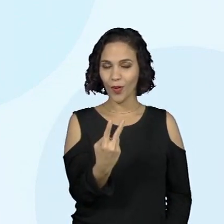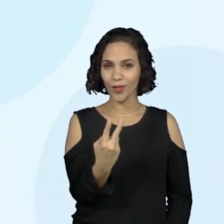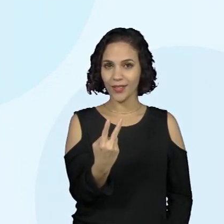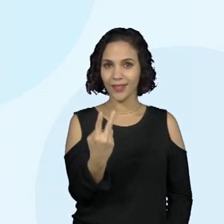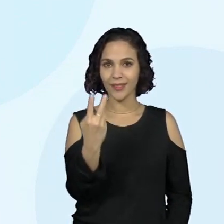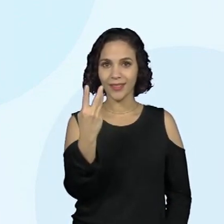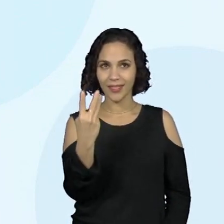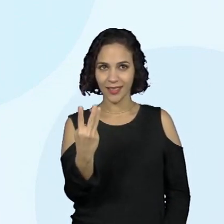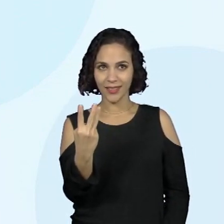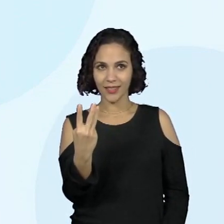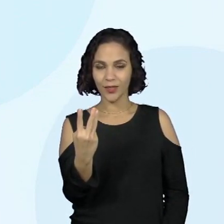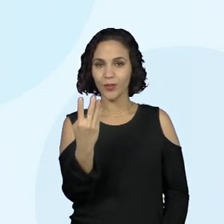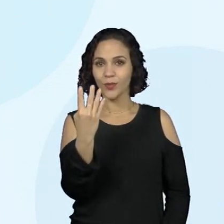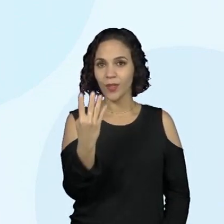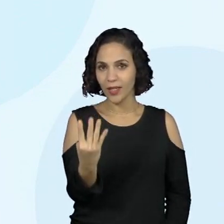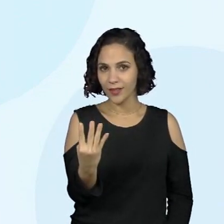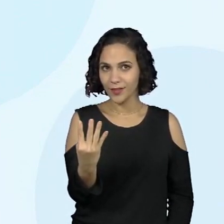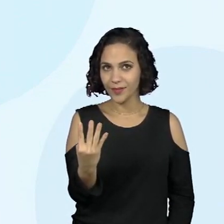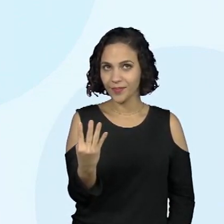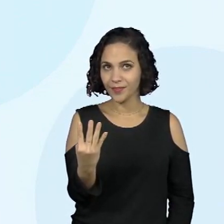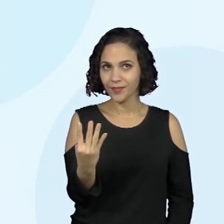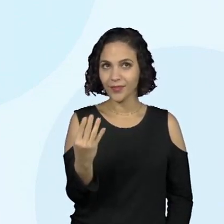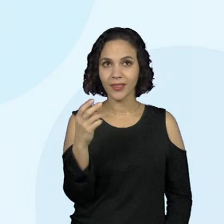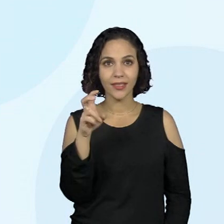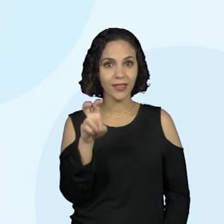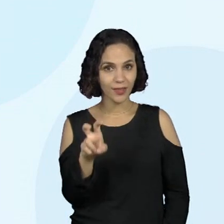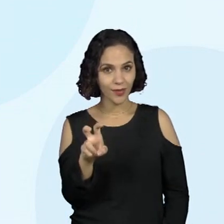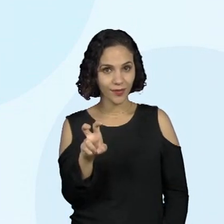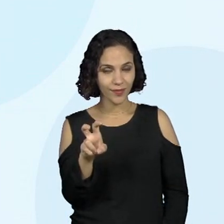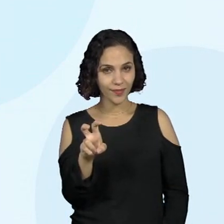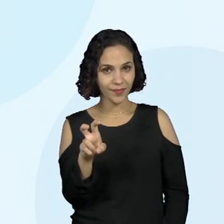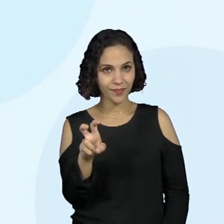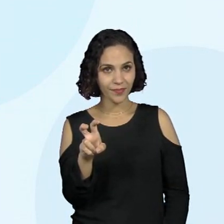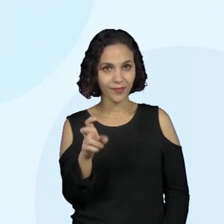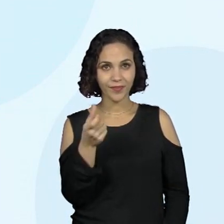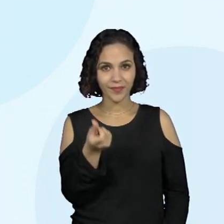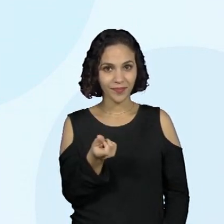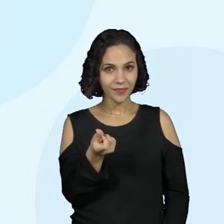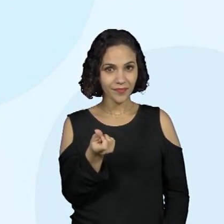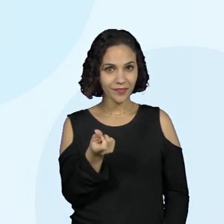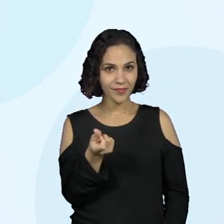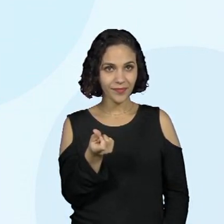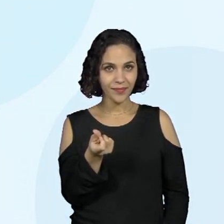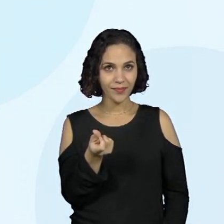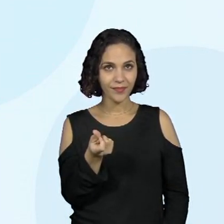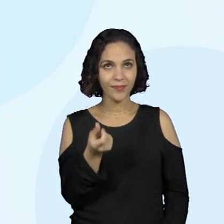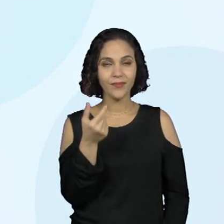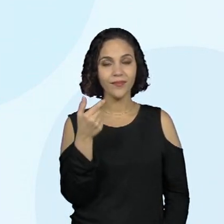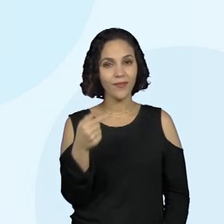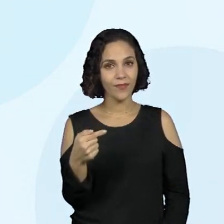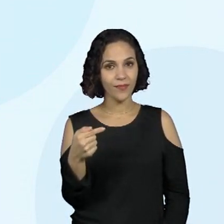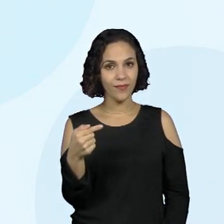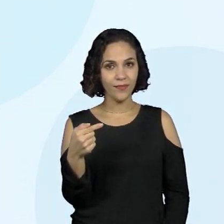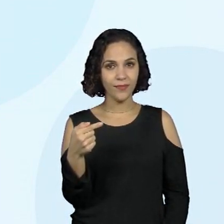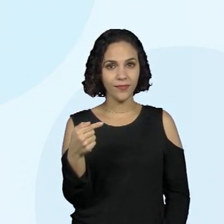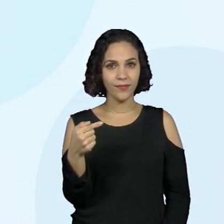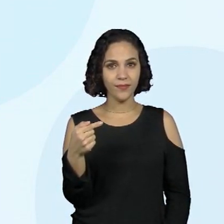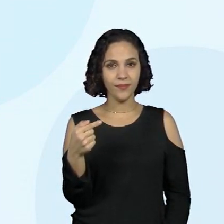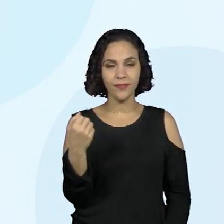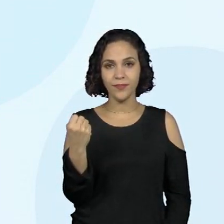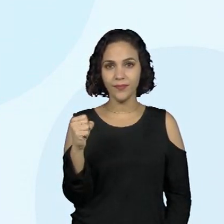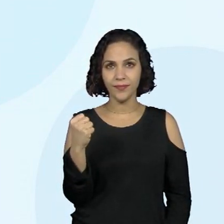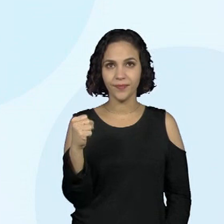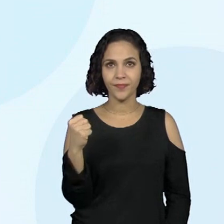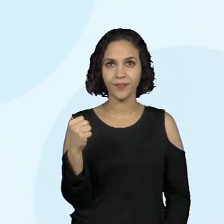3, 4, 5, 6, 7,